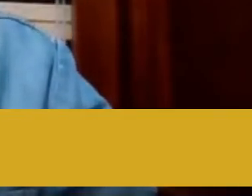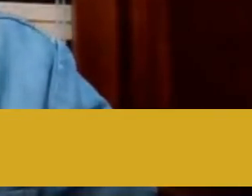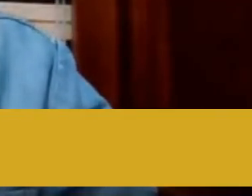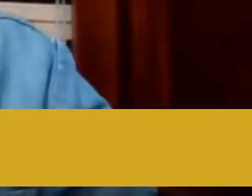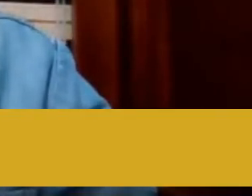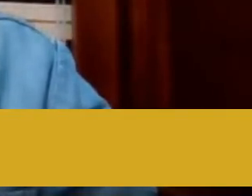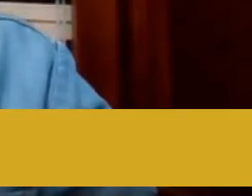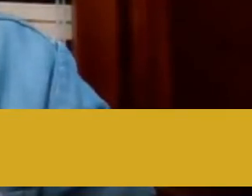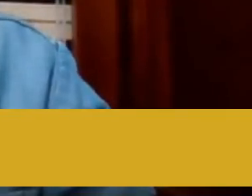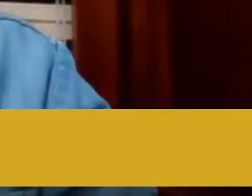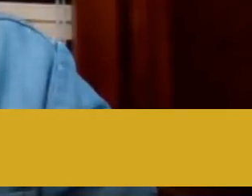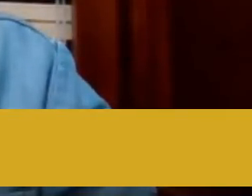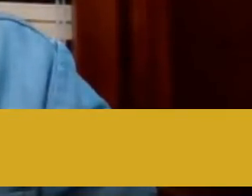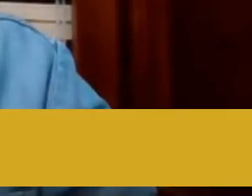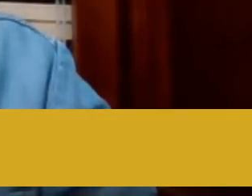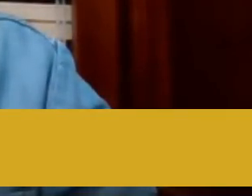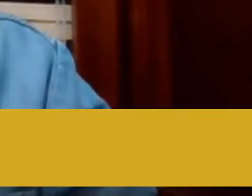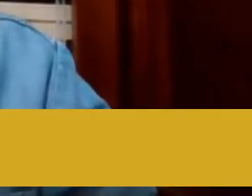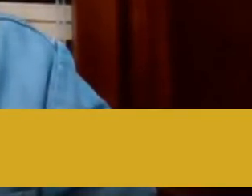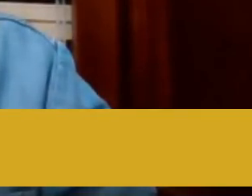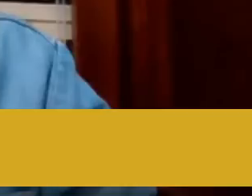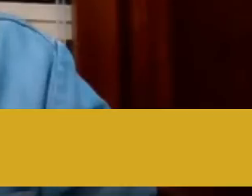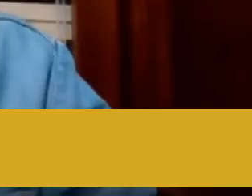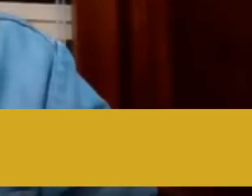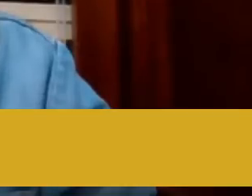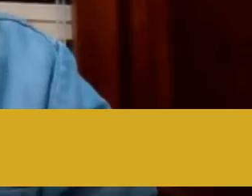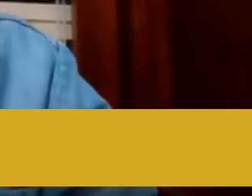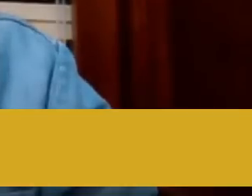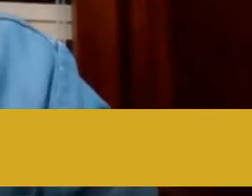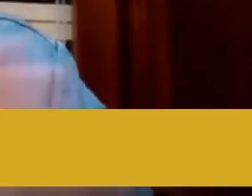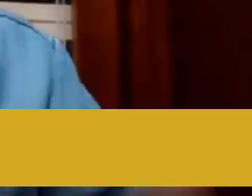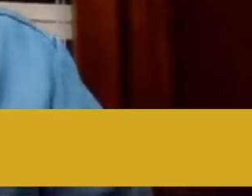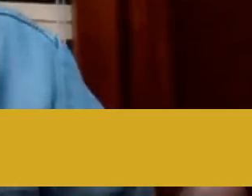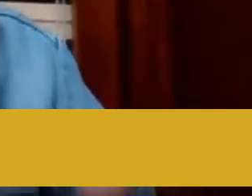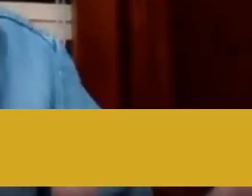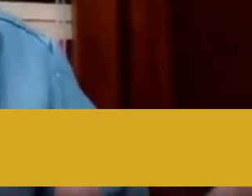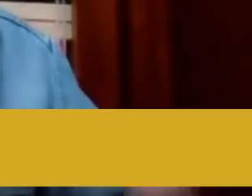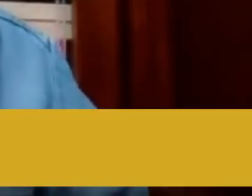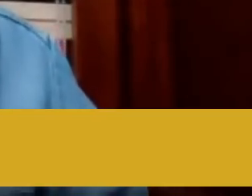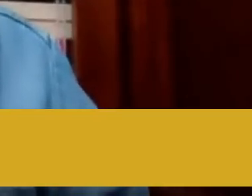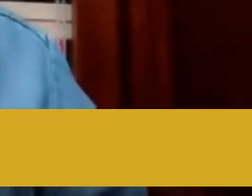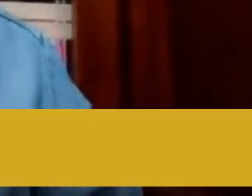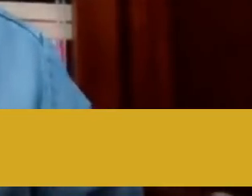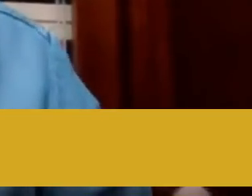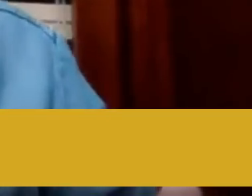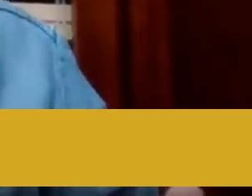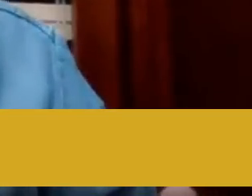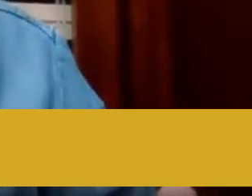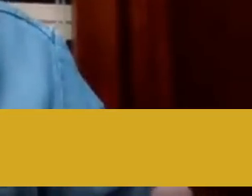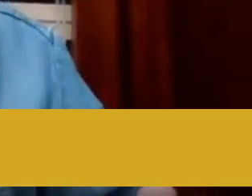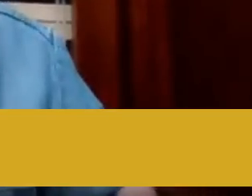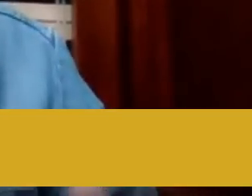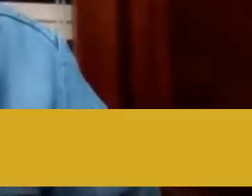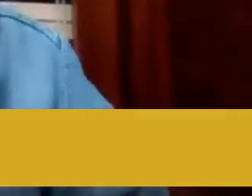com as crianças enquanto elas não estivessem na escola? Tá? Então, assim, eu não estou mais na